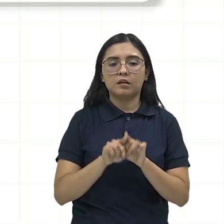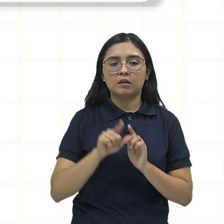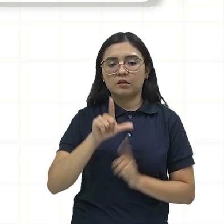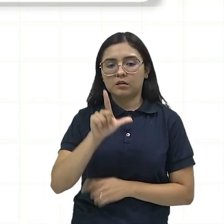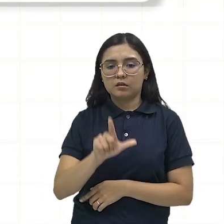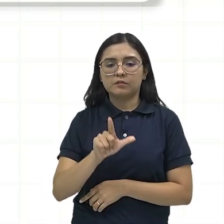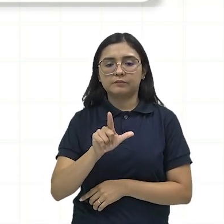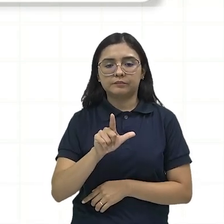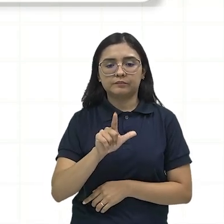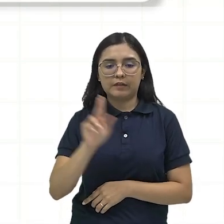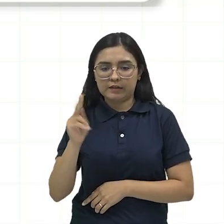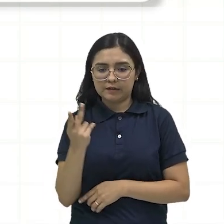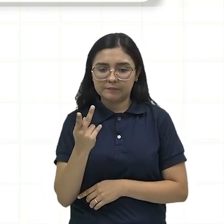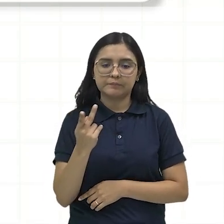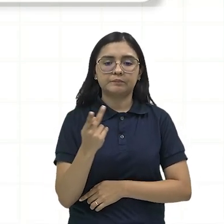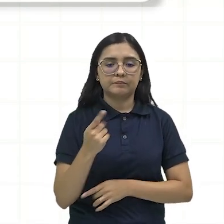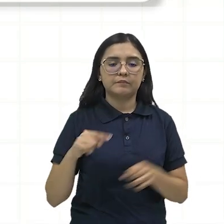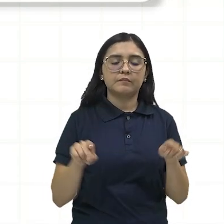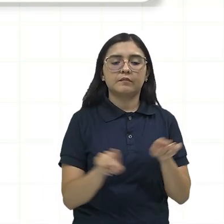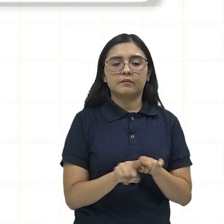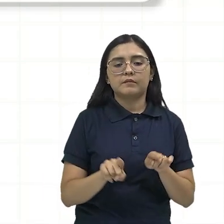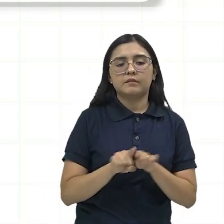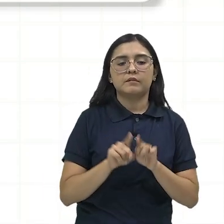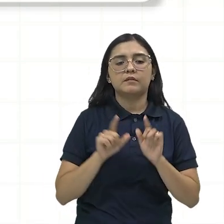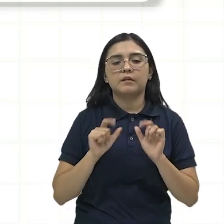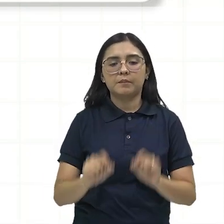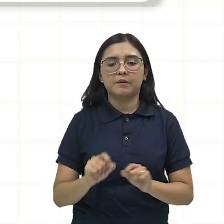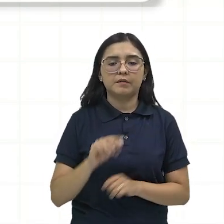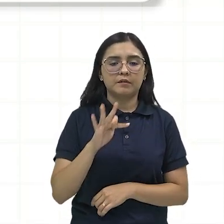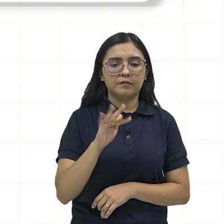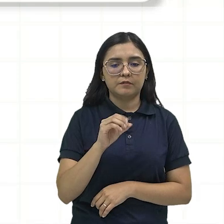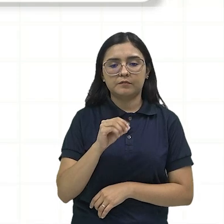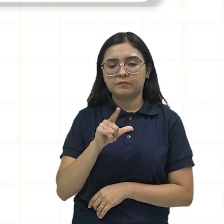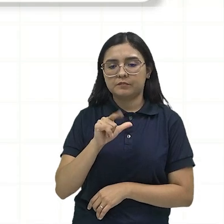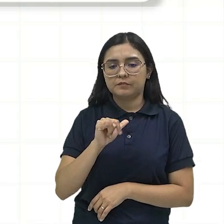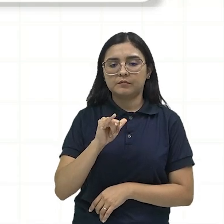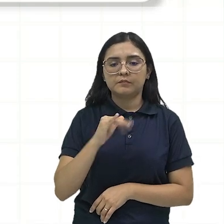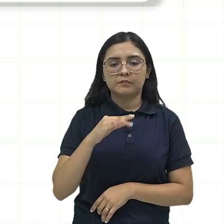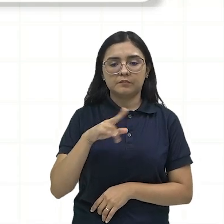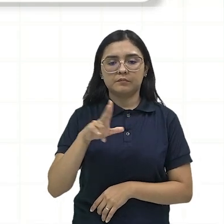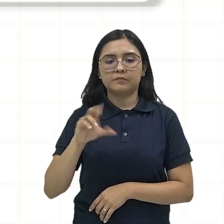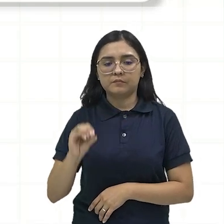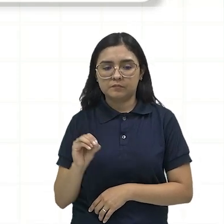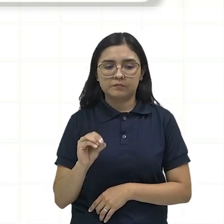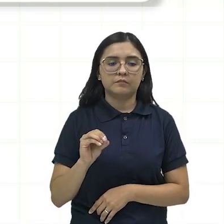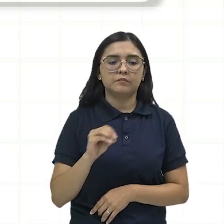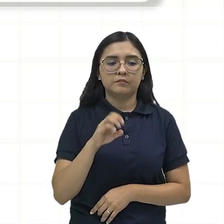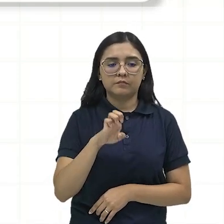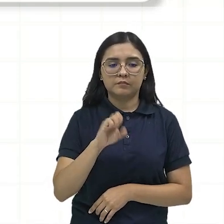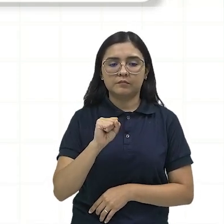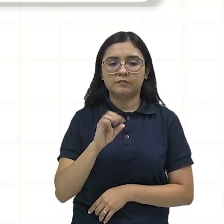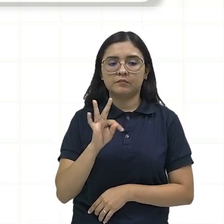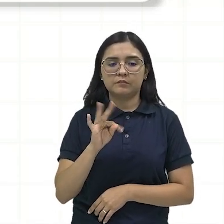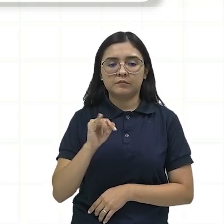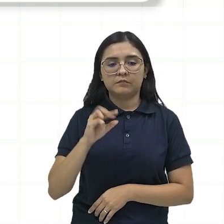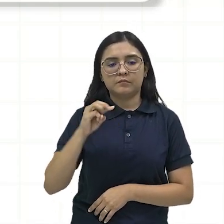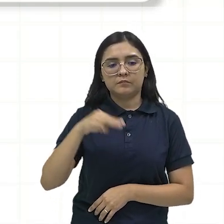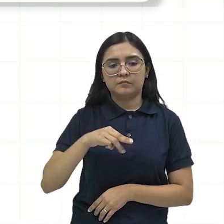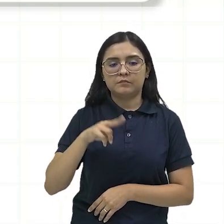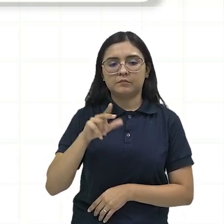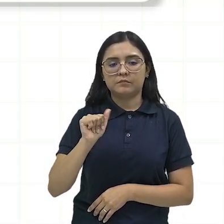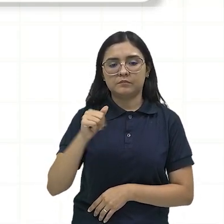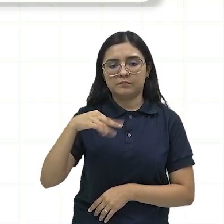conhecido como LH, e folículo estimulante, também conhecido como FSH. Então perceba que